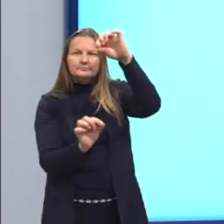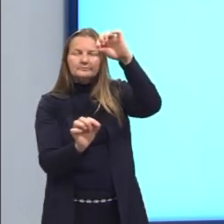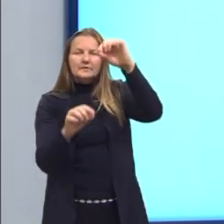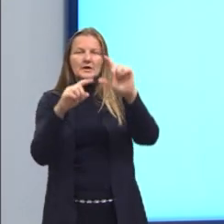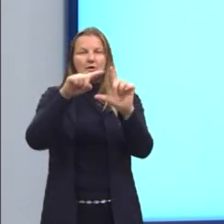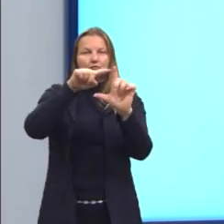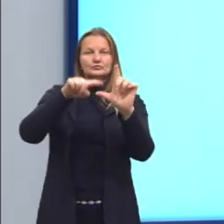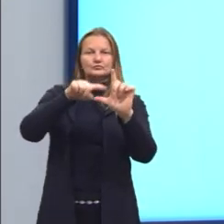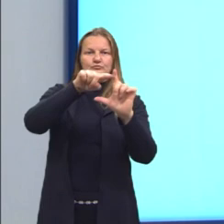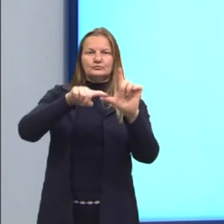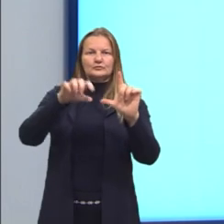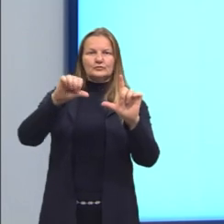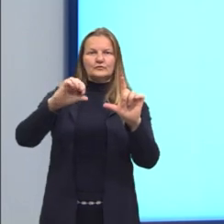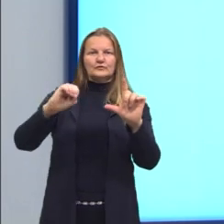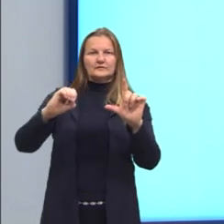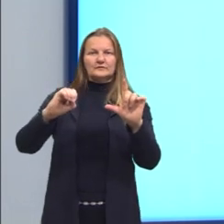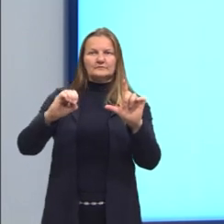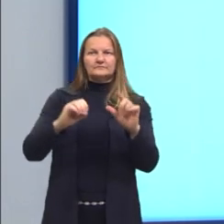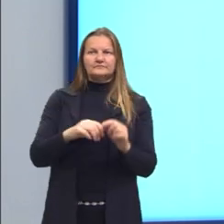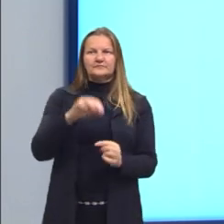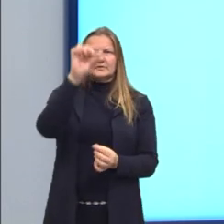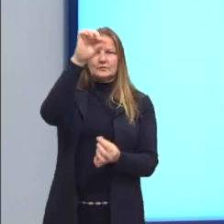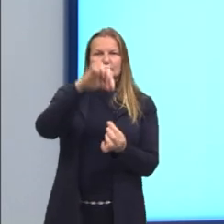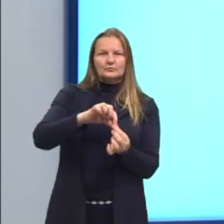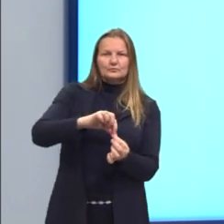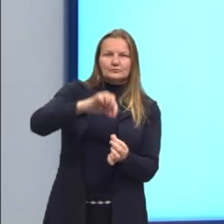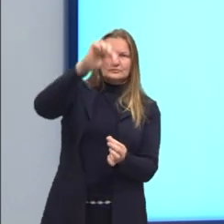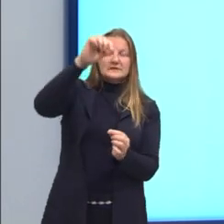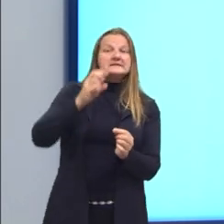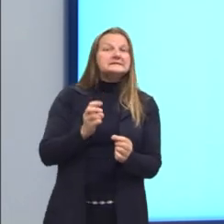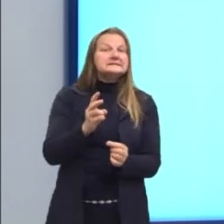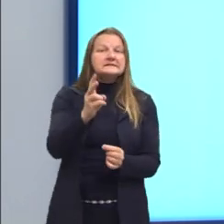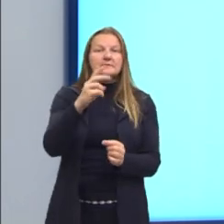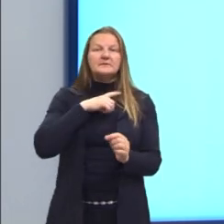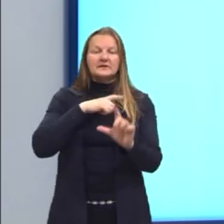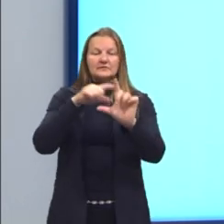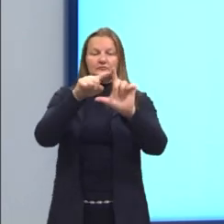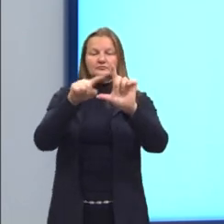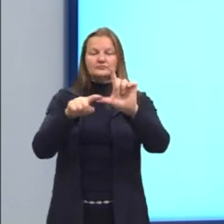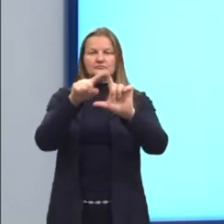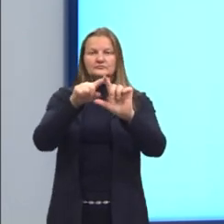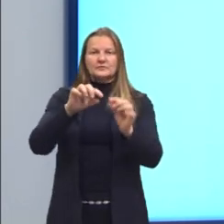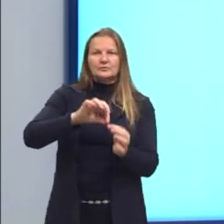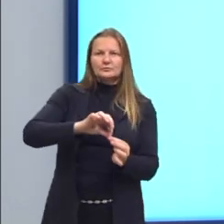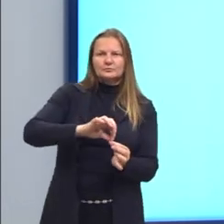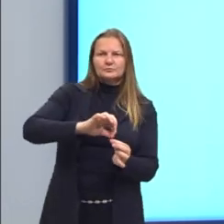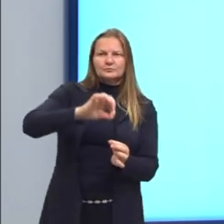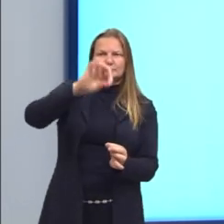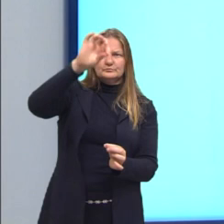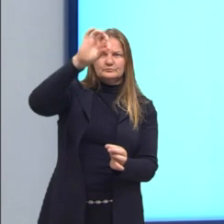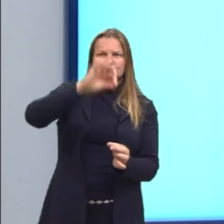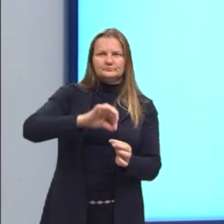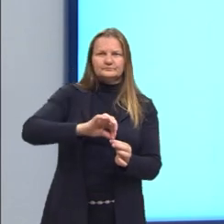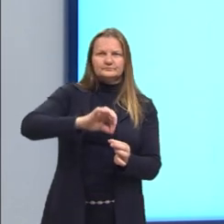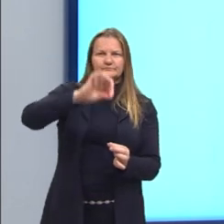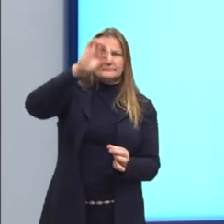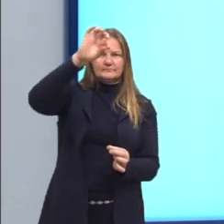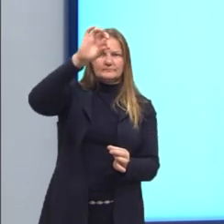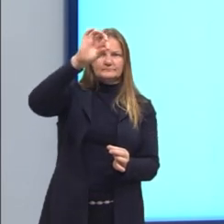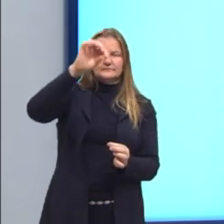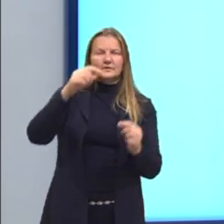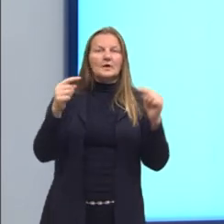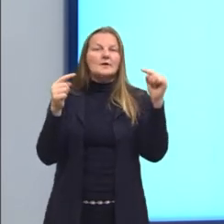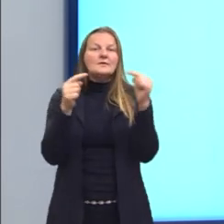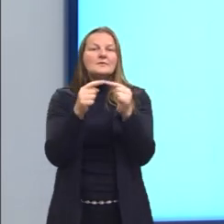tem 90 graus a nossa pirâmide reta Então a gente disse que a altura da nossa pirâmide ela